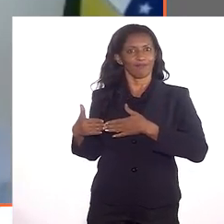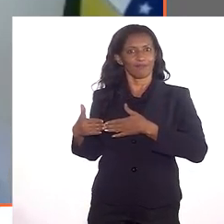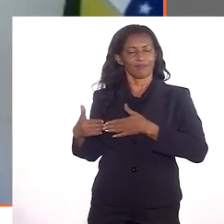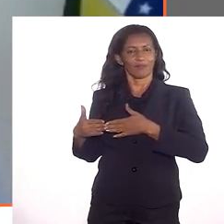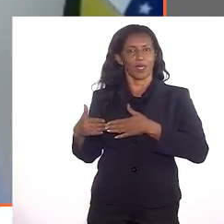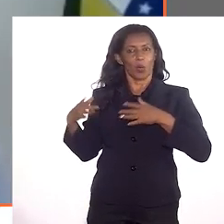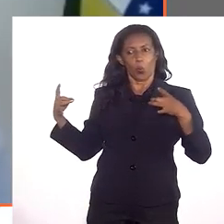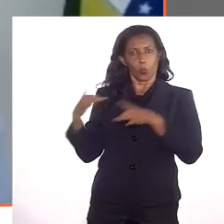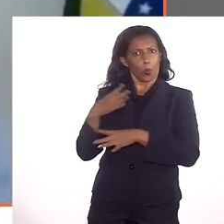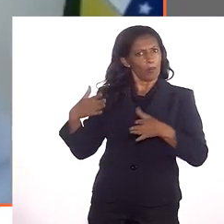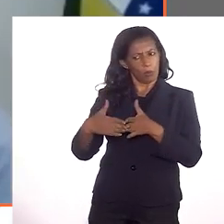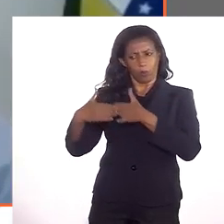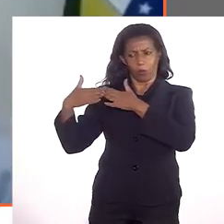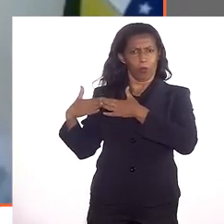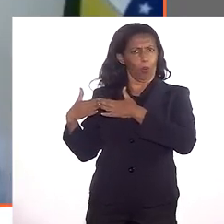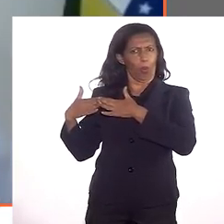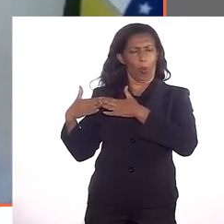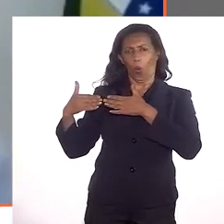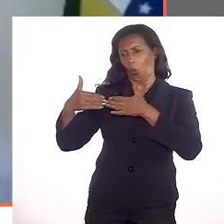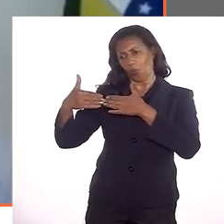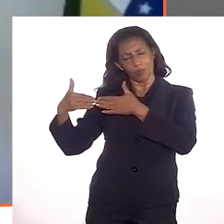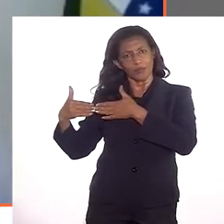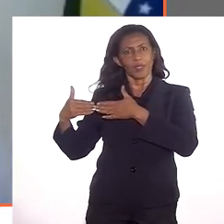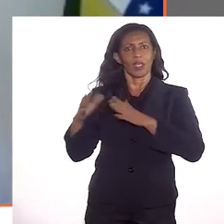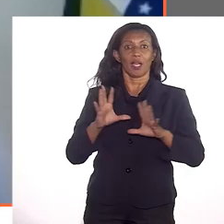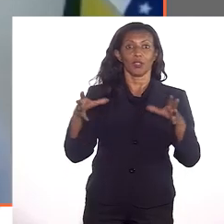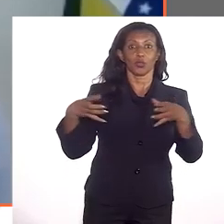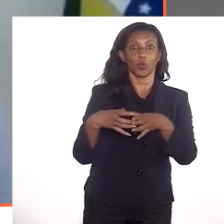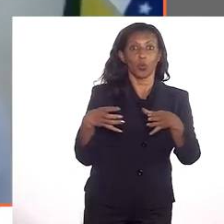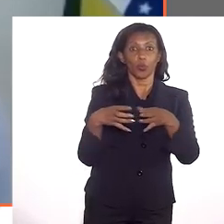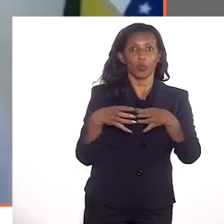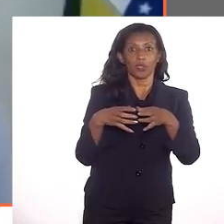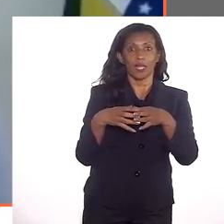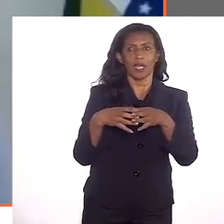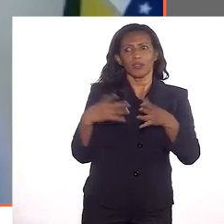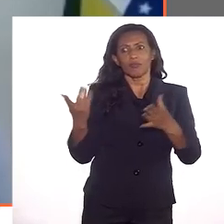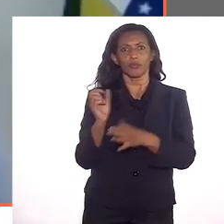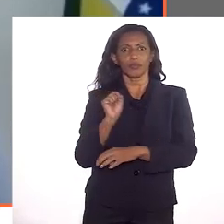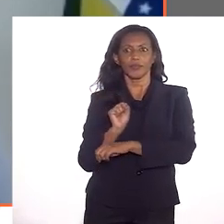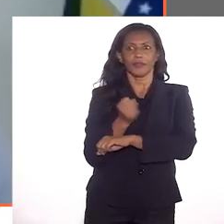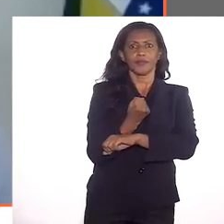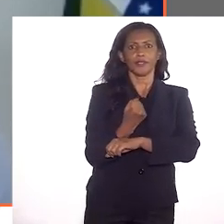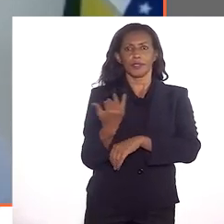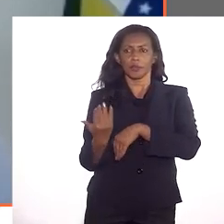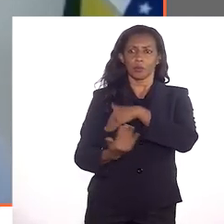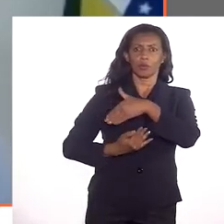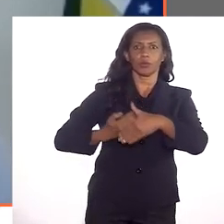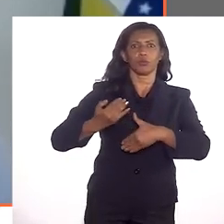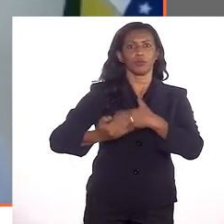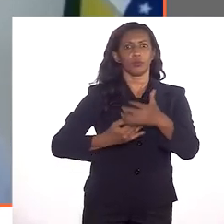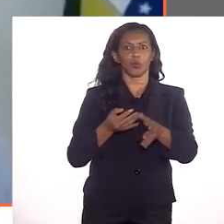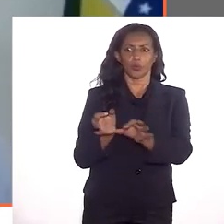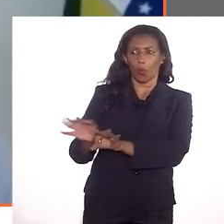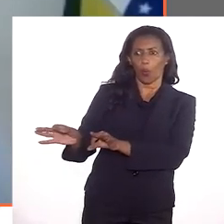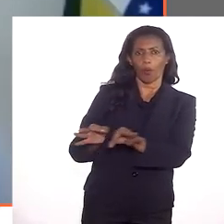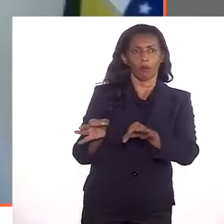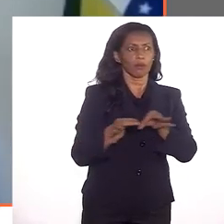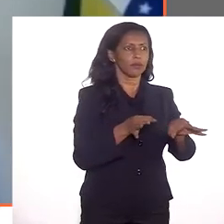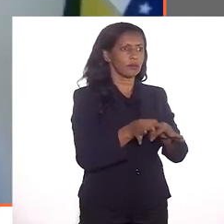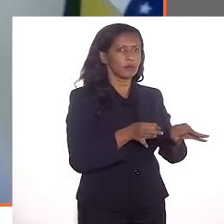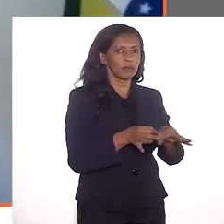ausente, né? Completamente ausente, ou em boa medida ausente, as comunidades foram tendo que se virar por conta própria, foram tendo